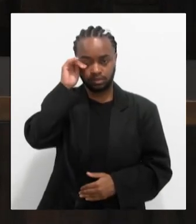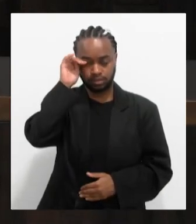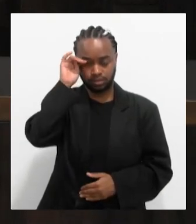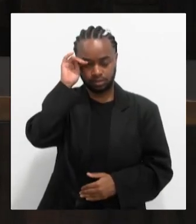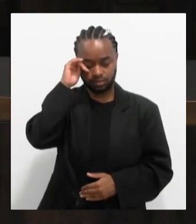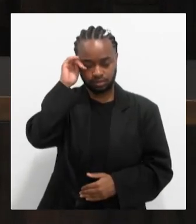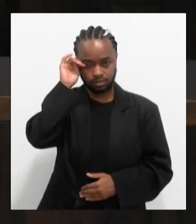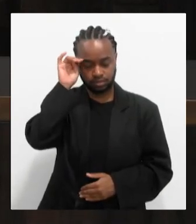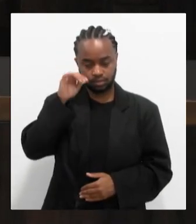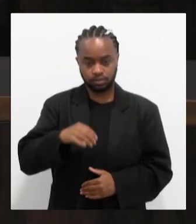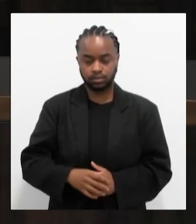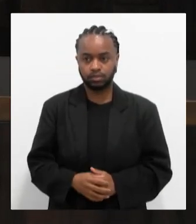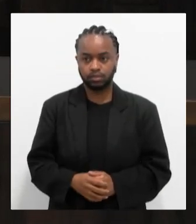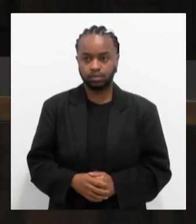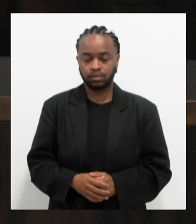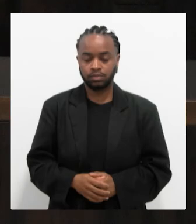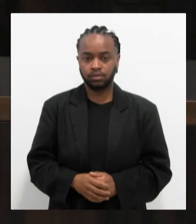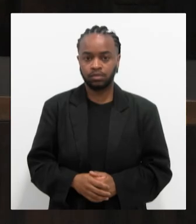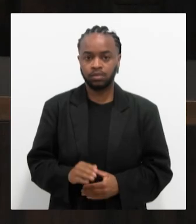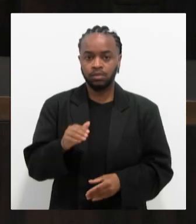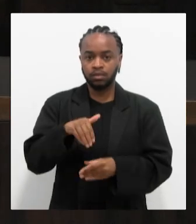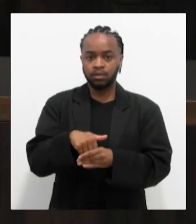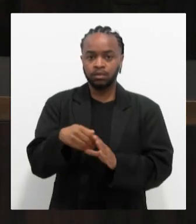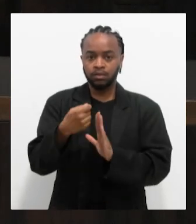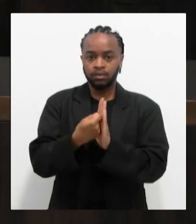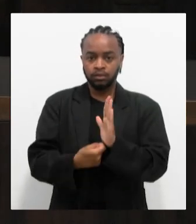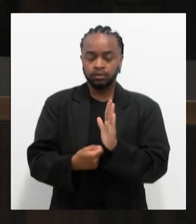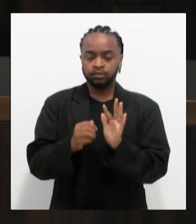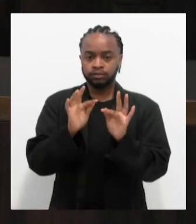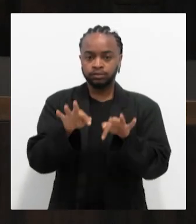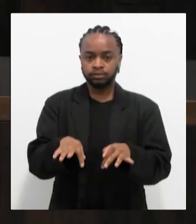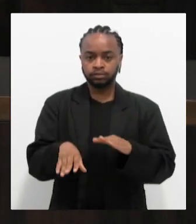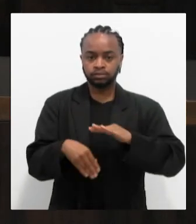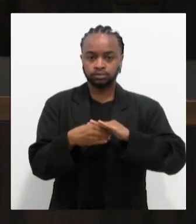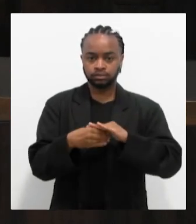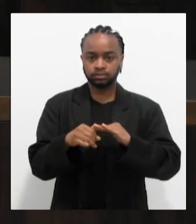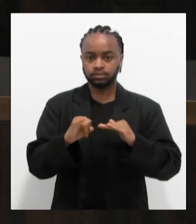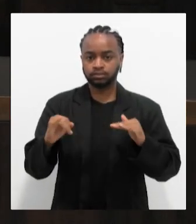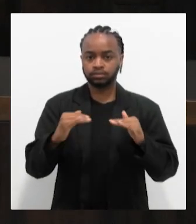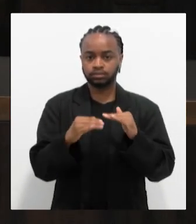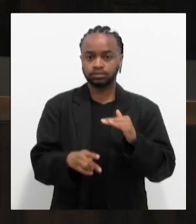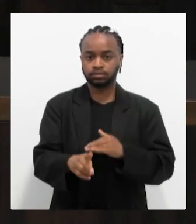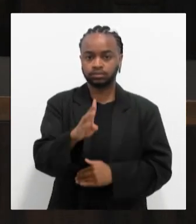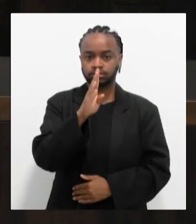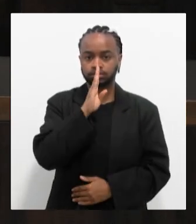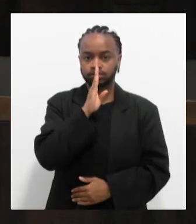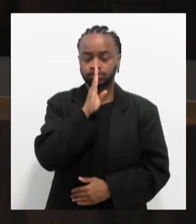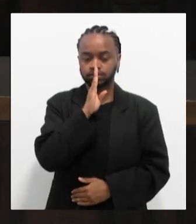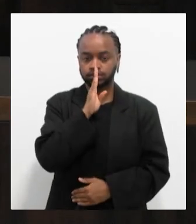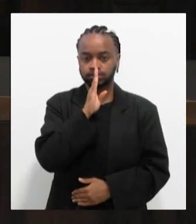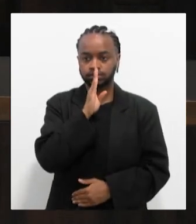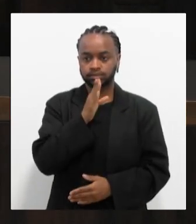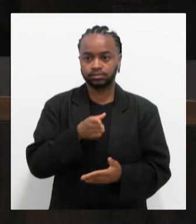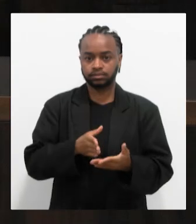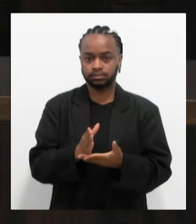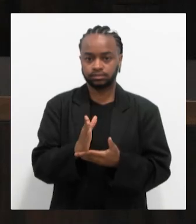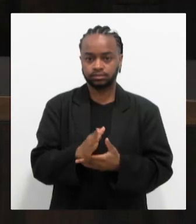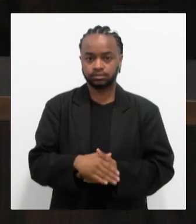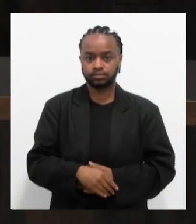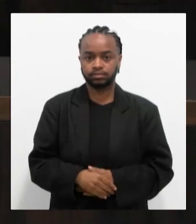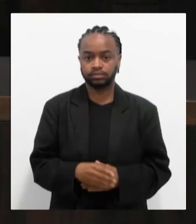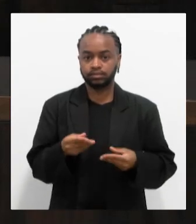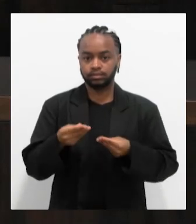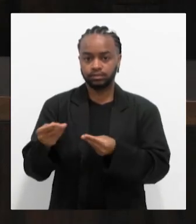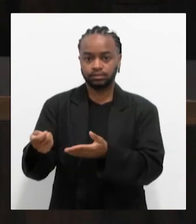Em votação, a redação do vencido assim emendada. Os senhores que aprovam, permaneçam como estão. Aprovado,